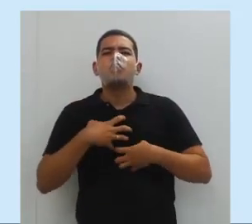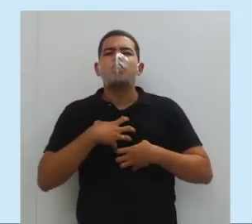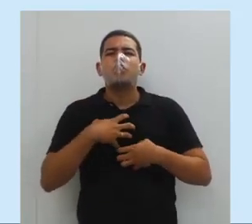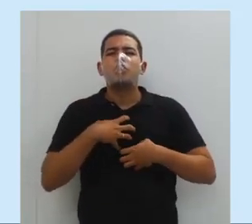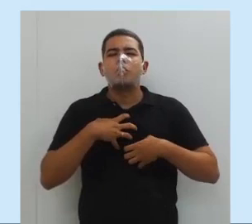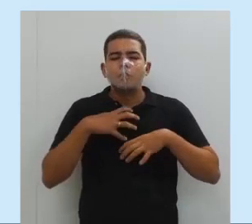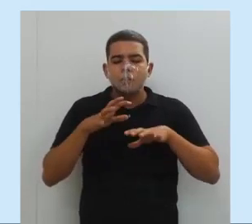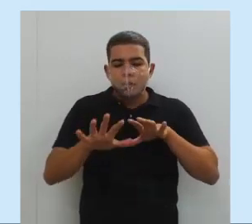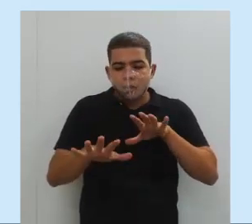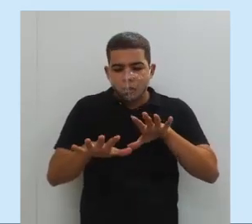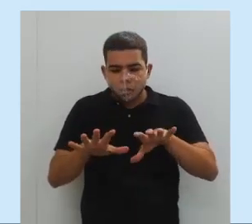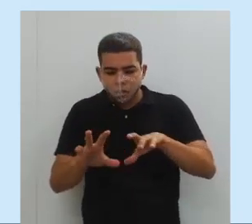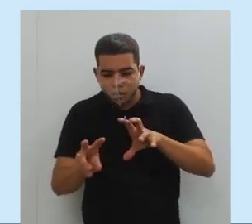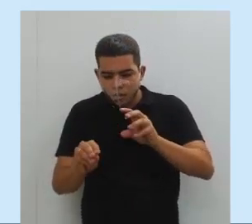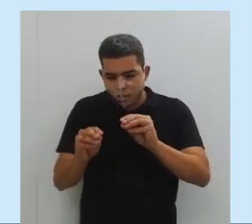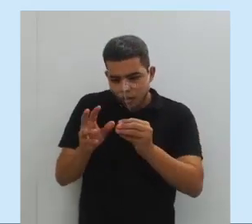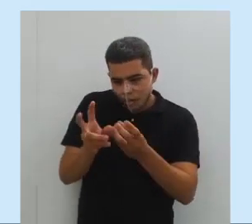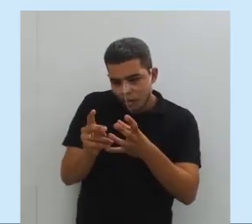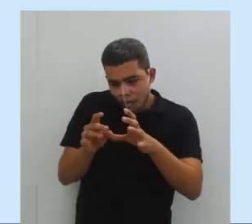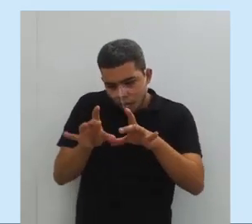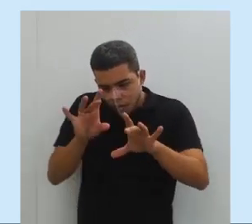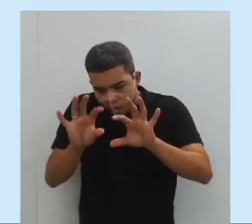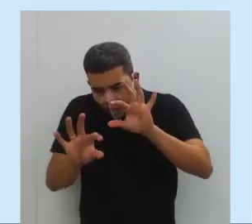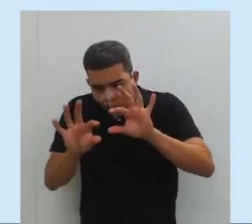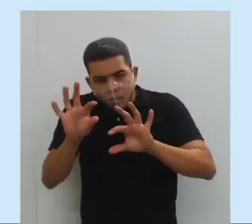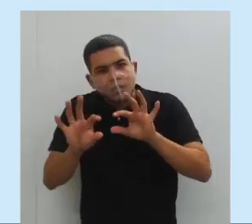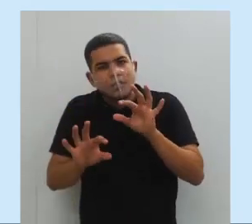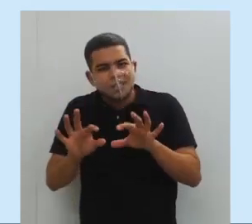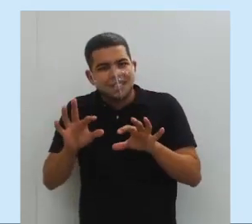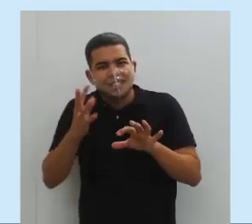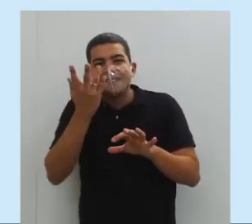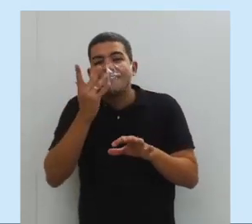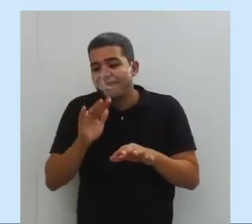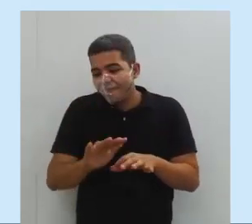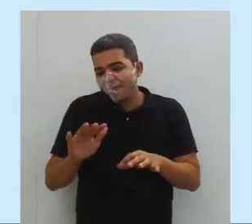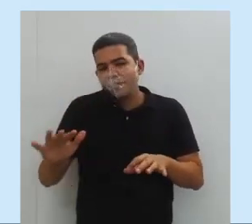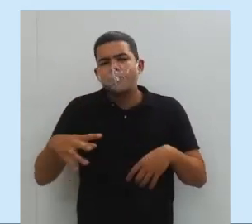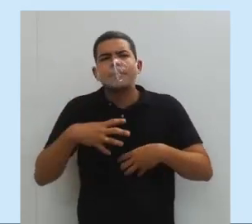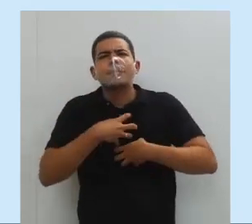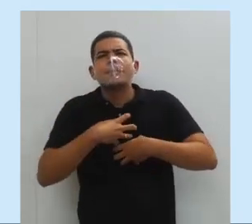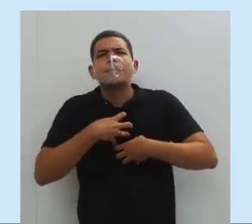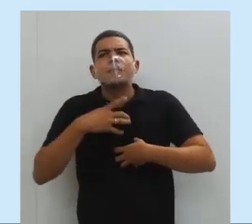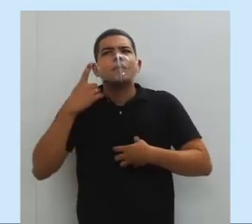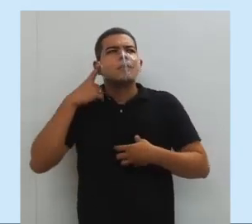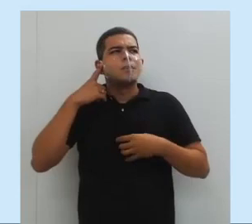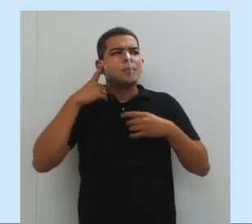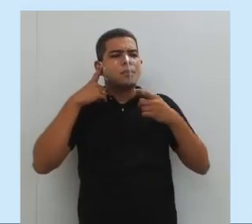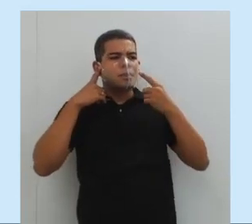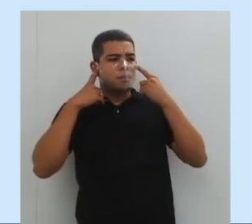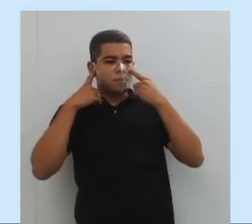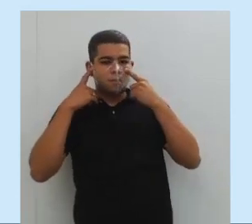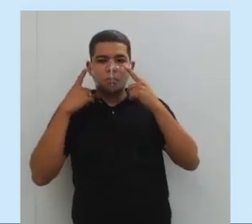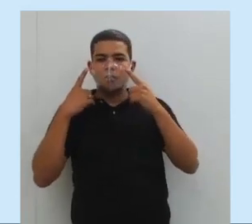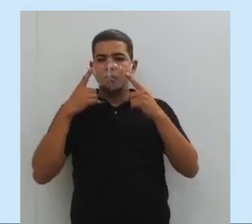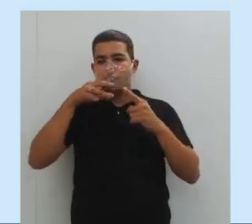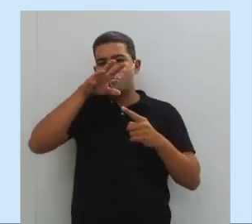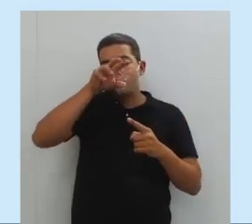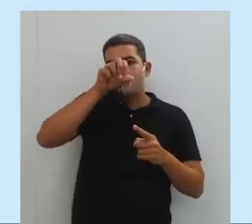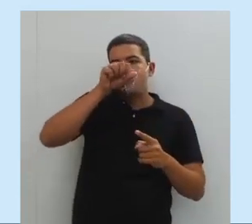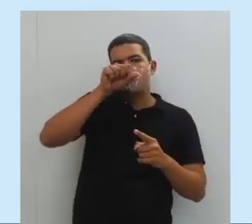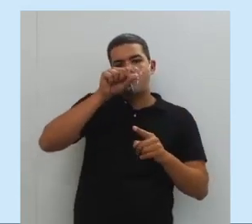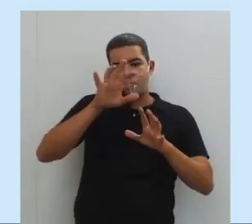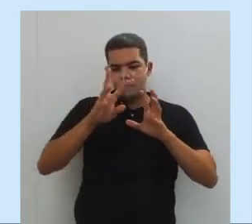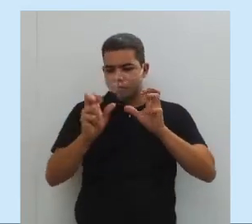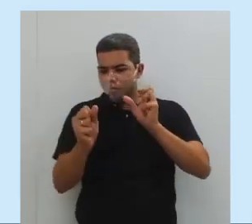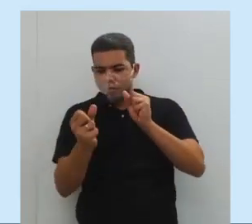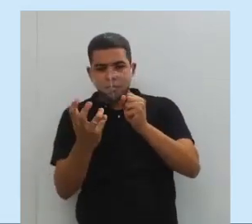né? Que geralmente é mais para a primeira infância, para os alunos aprenderem a questão dos sentidos, né? Do tato, do olfato